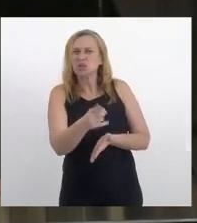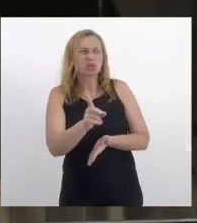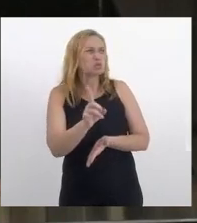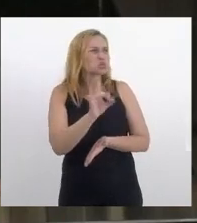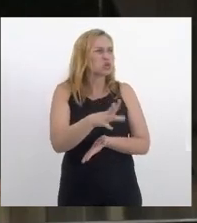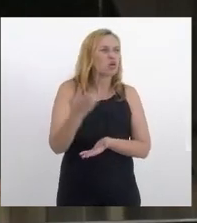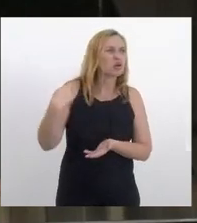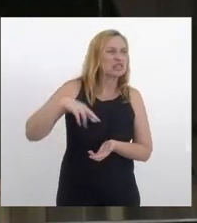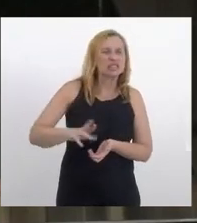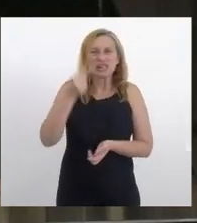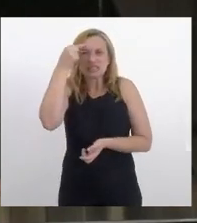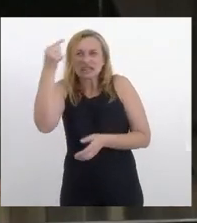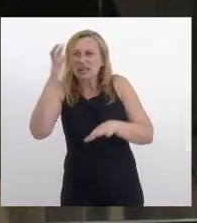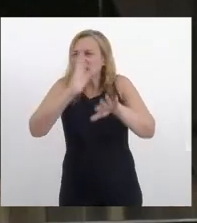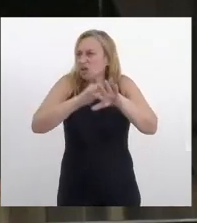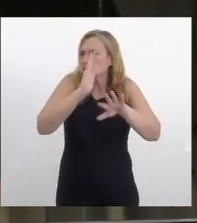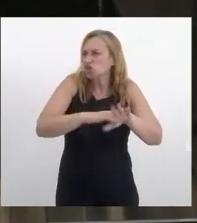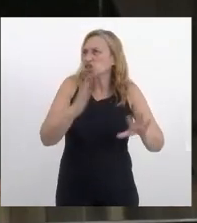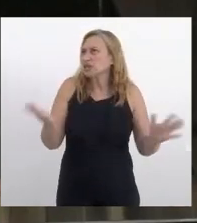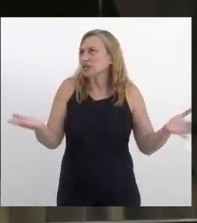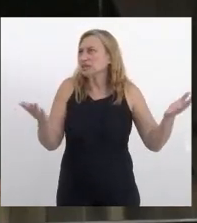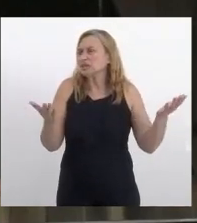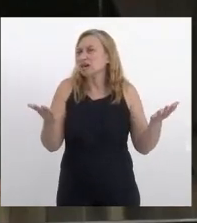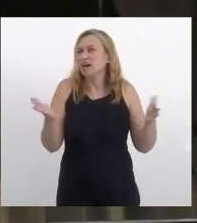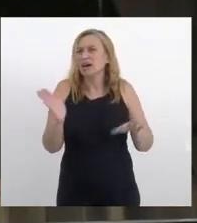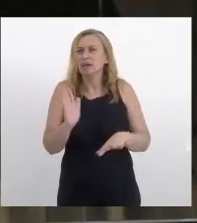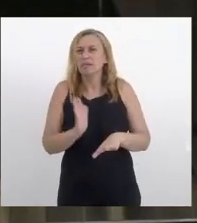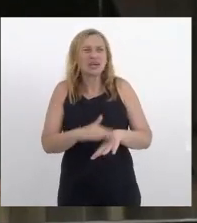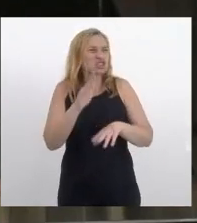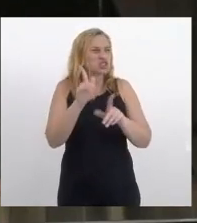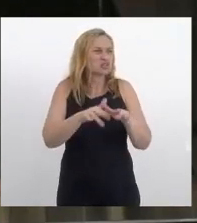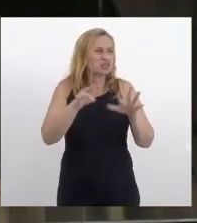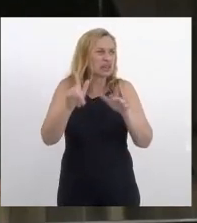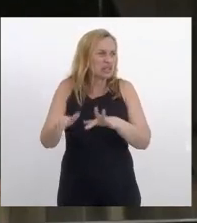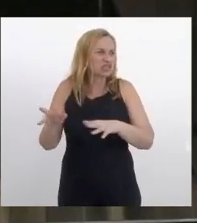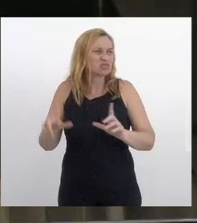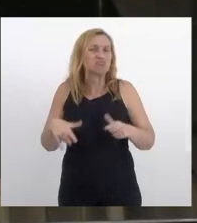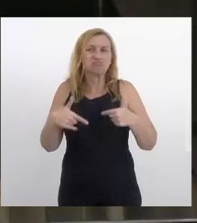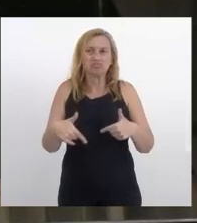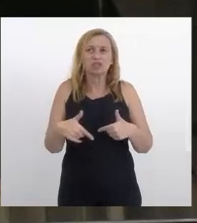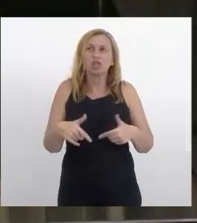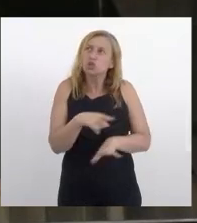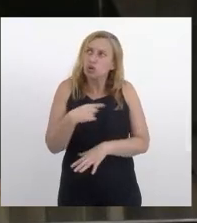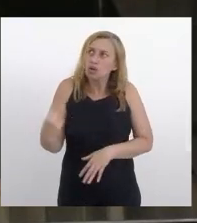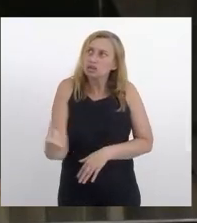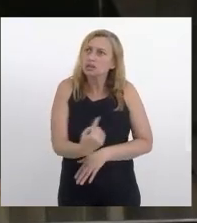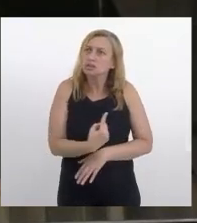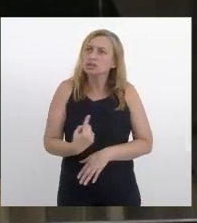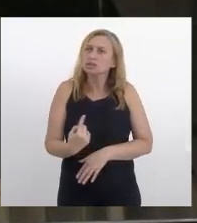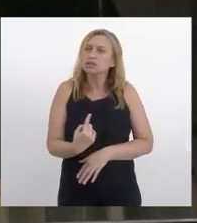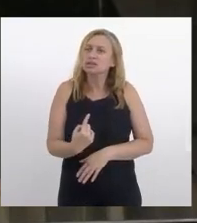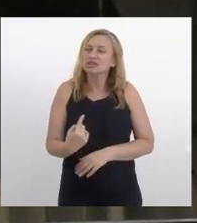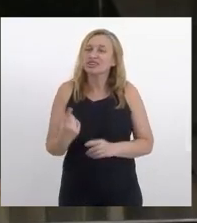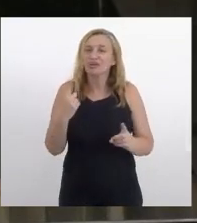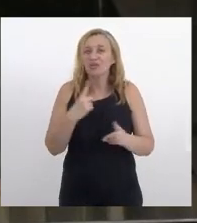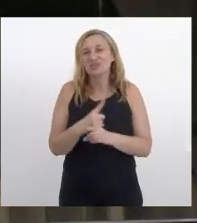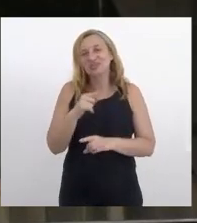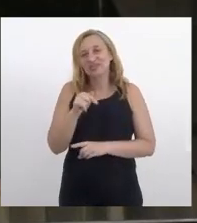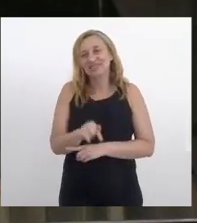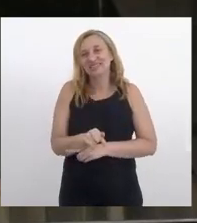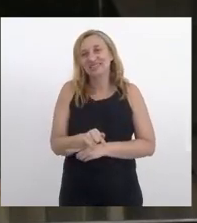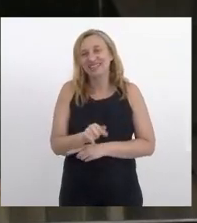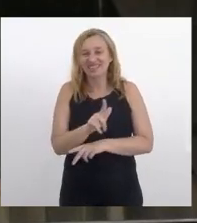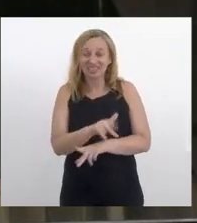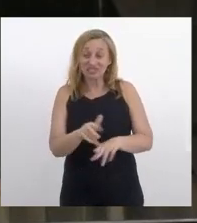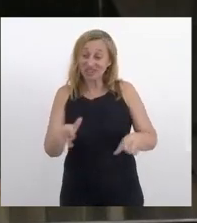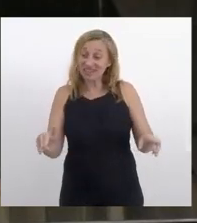religiões, mas por ideias, ideologias, as mais diferentes situações, nós, encontrando aqui as